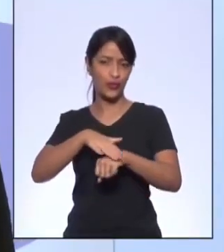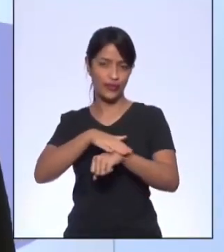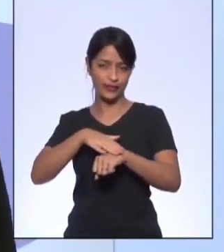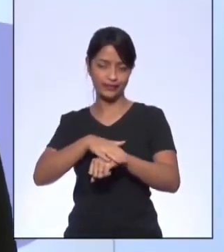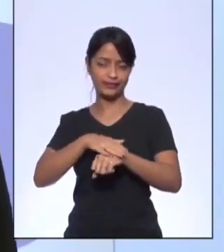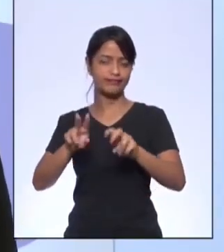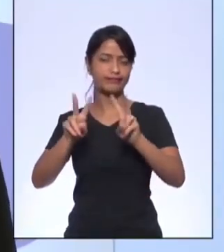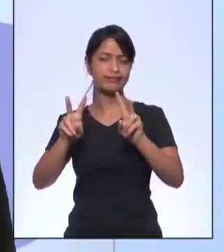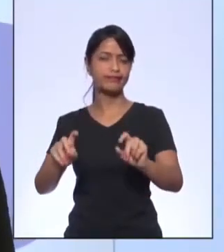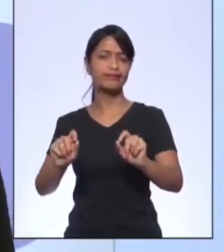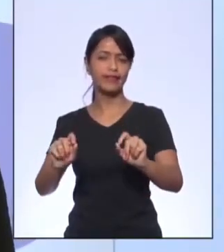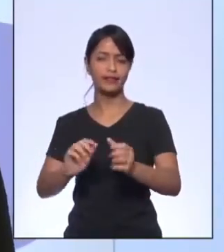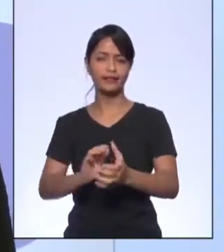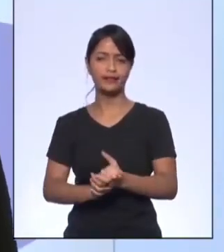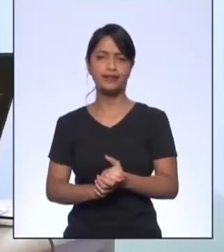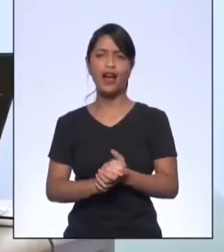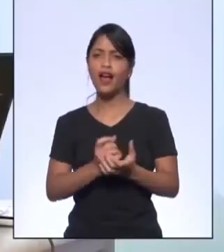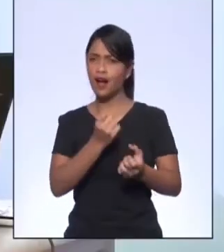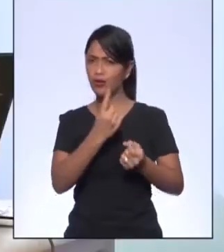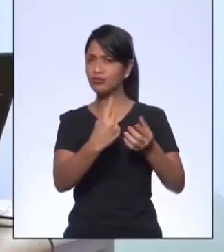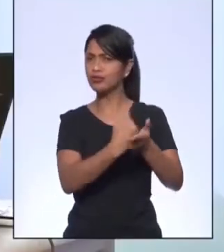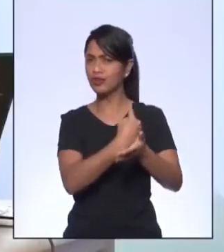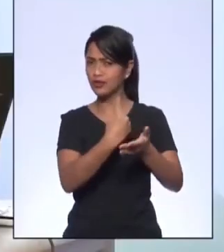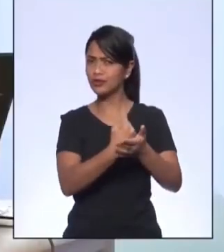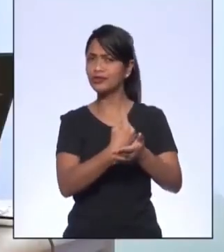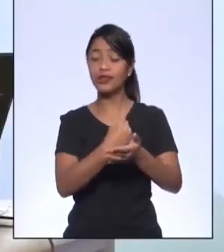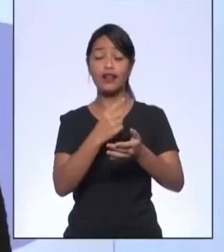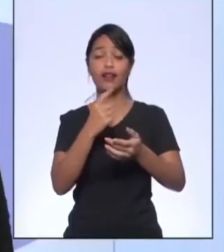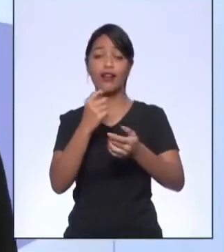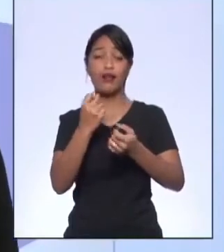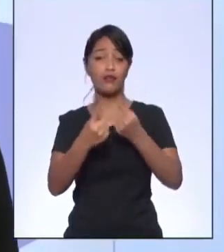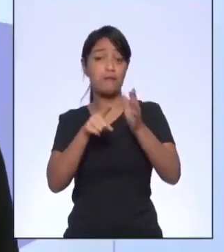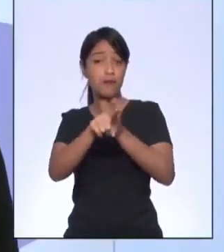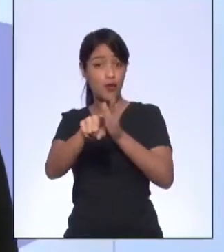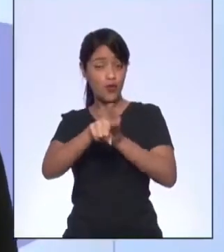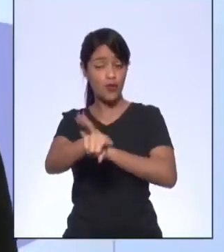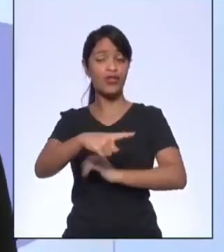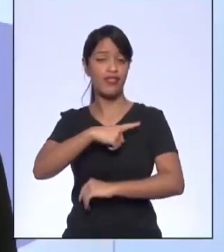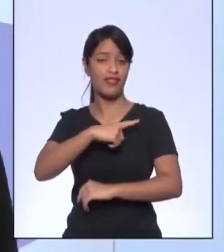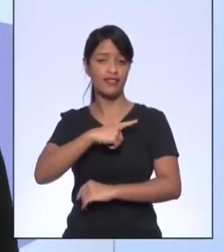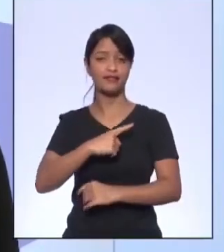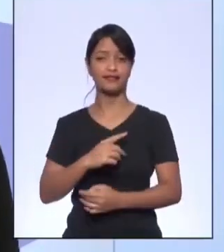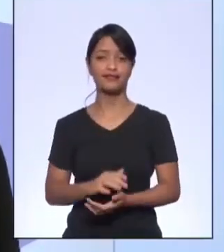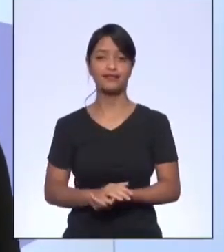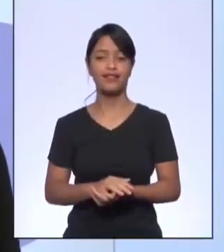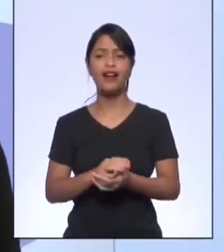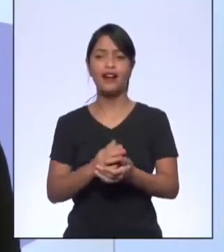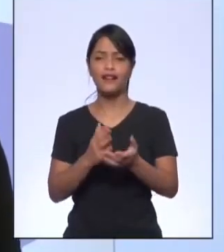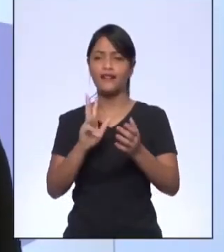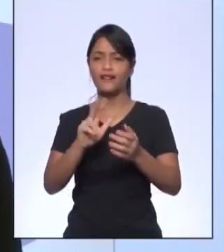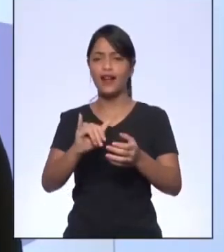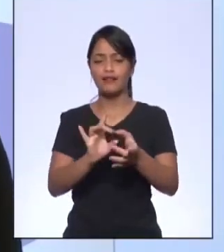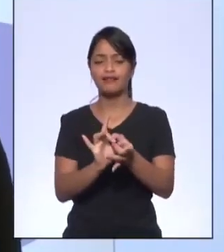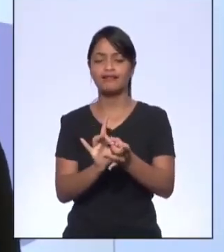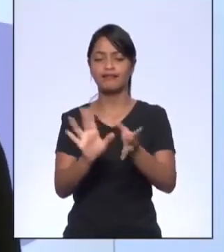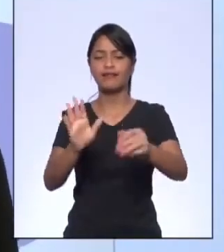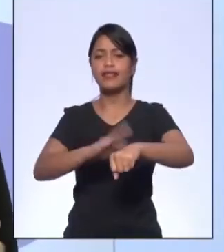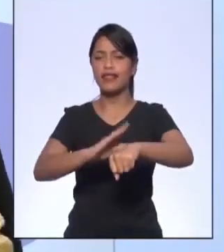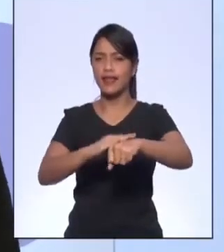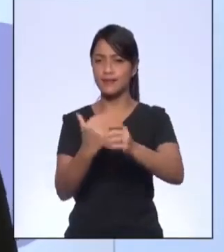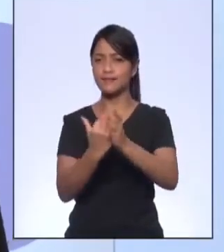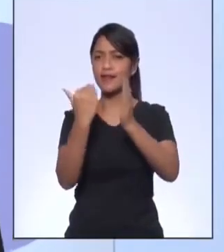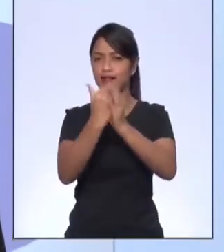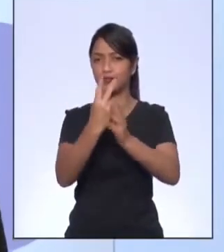texto. Temos algumas perguntinhas ainda, né? Mais perguntinhas. Agora eu vou dar um tempinho maior, tá? Para vocês. Vou dar 2 minutinhos.